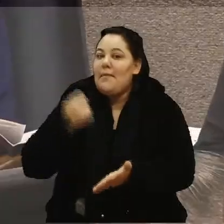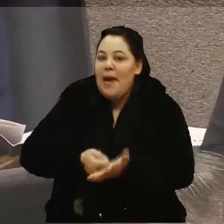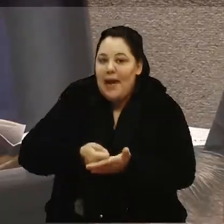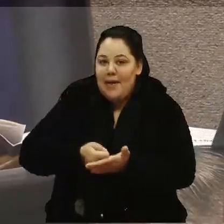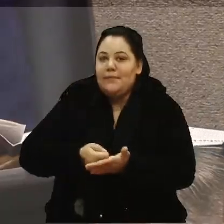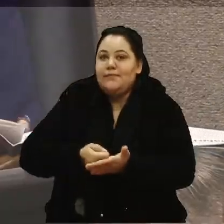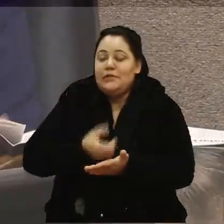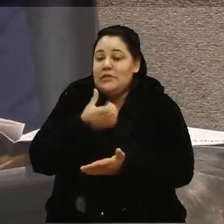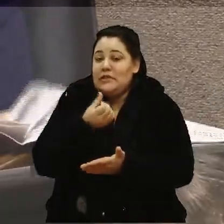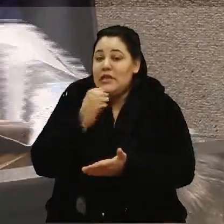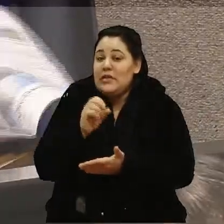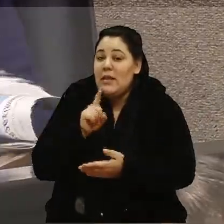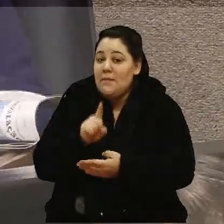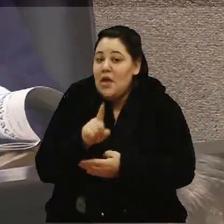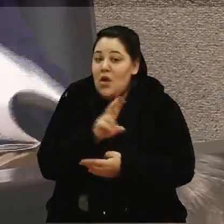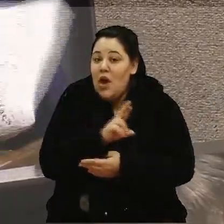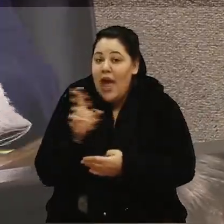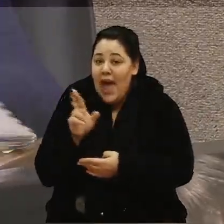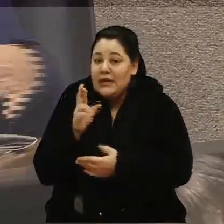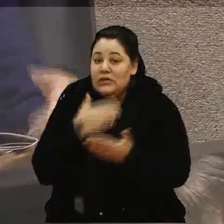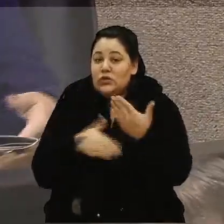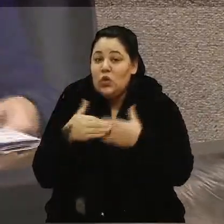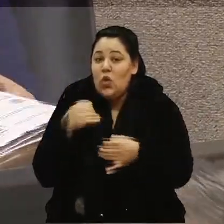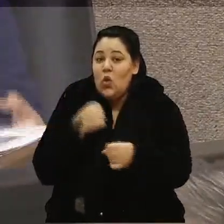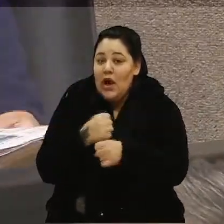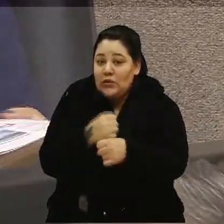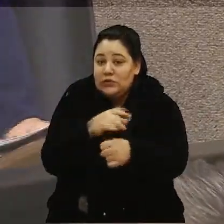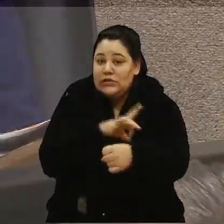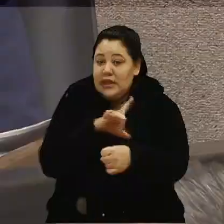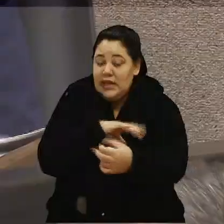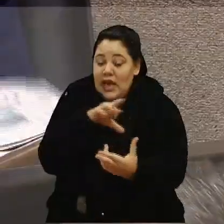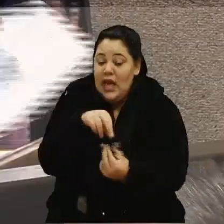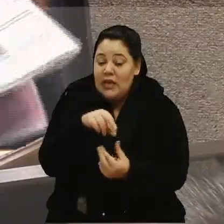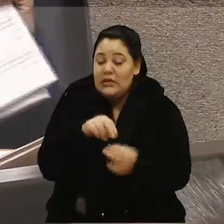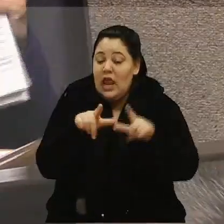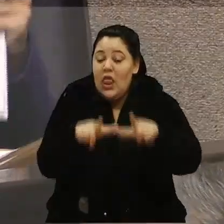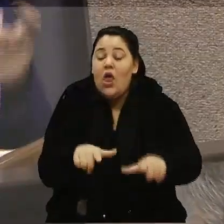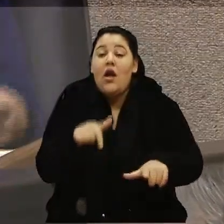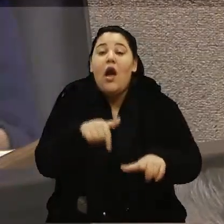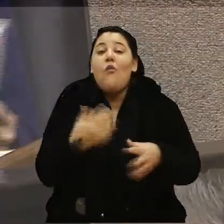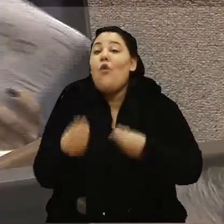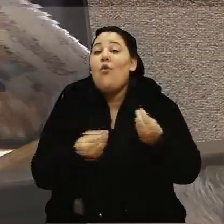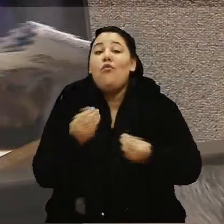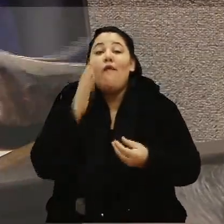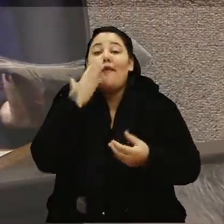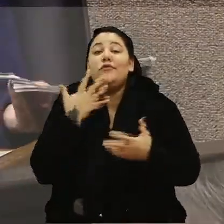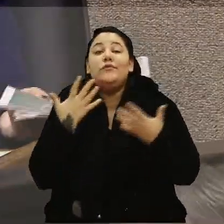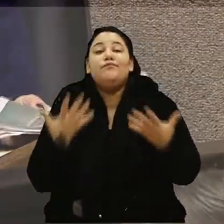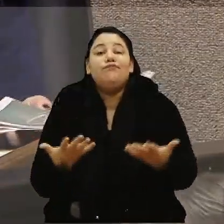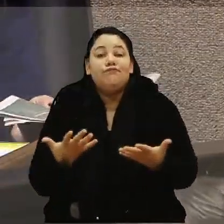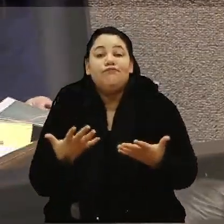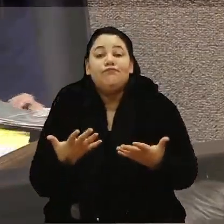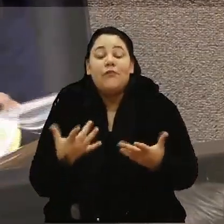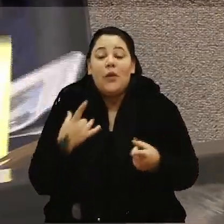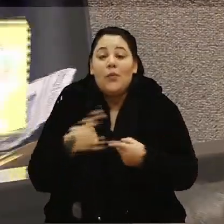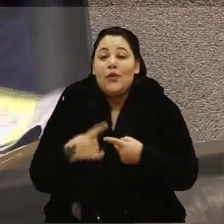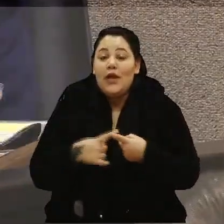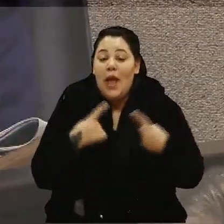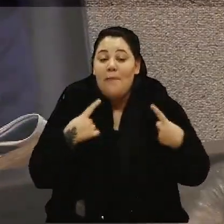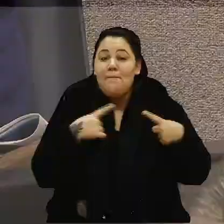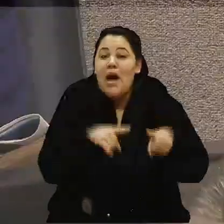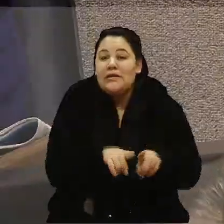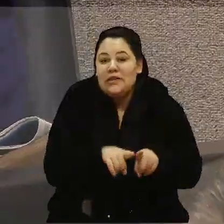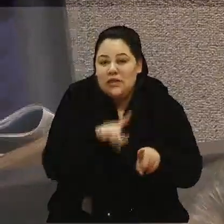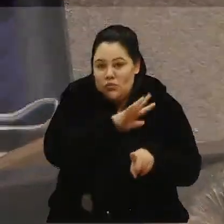dos R$60 mil anuais, né, como essas reciclagens vão ficar, porque elas são parceiras do município